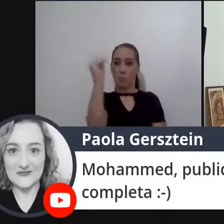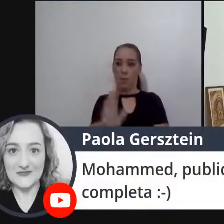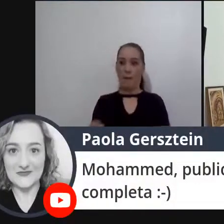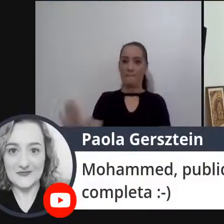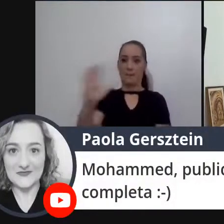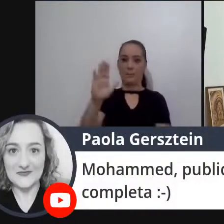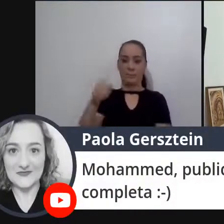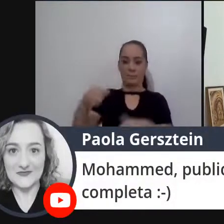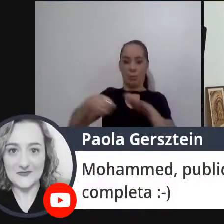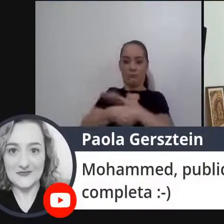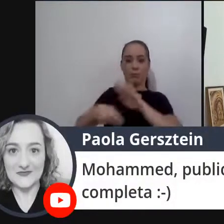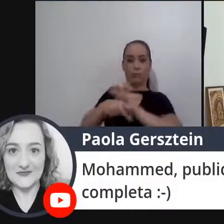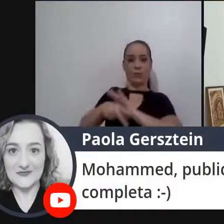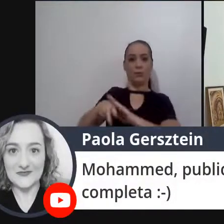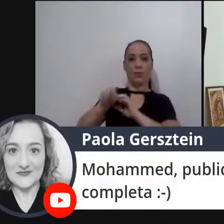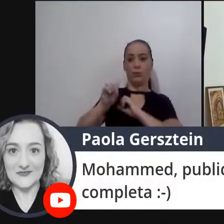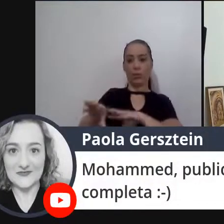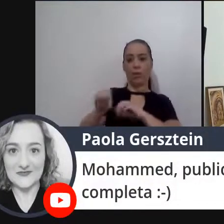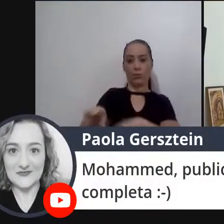pessoas.